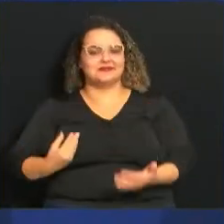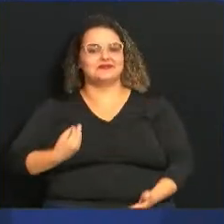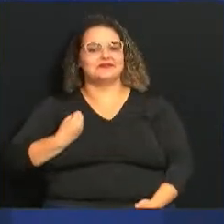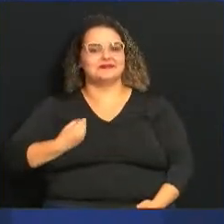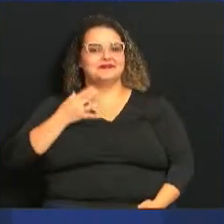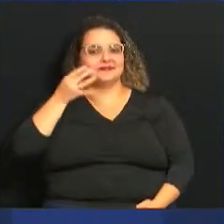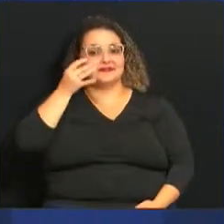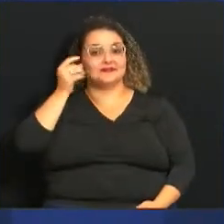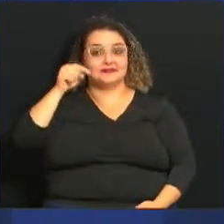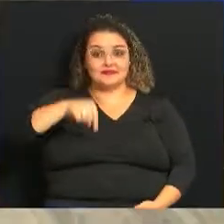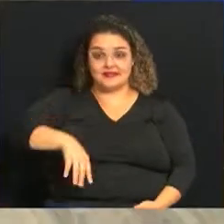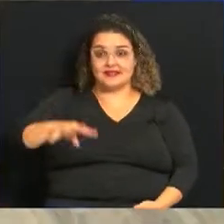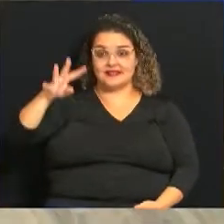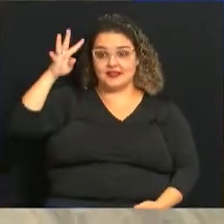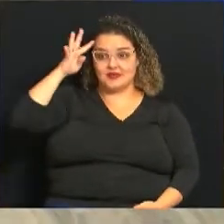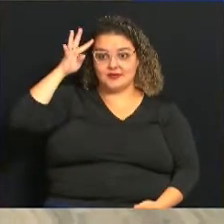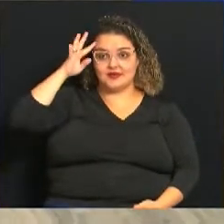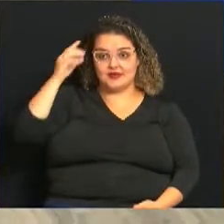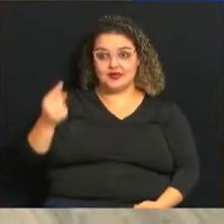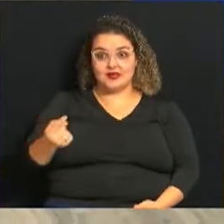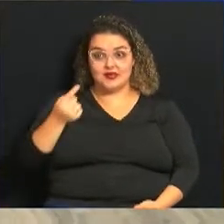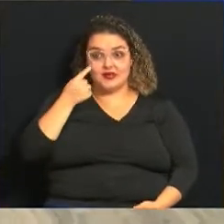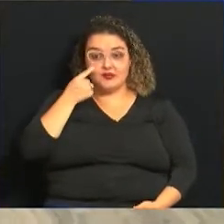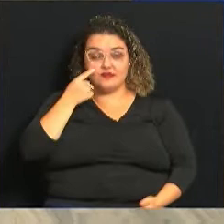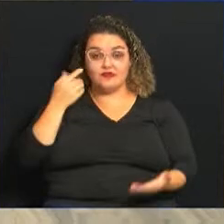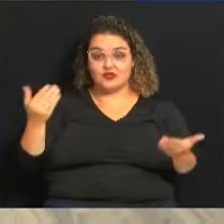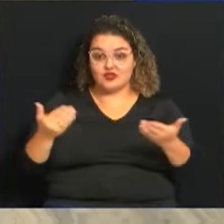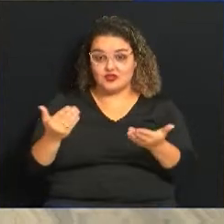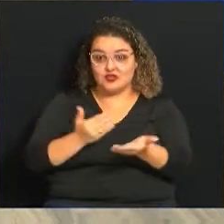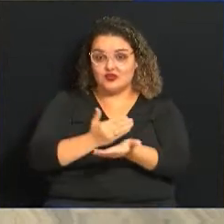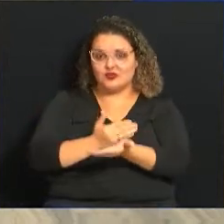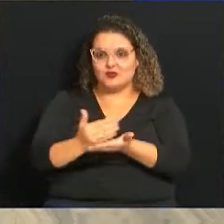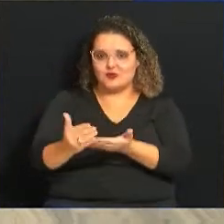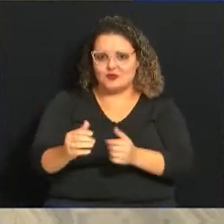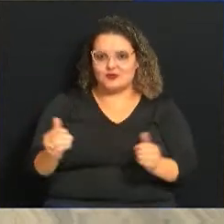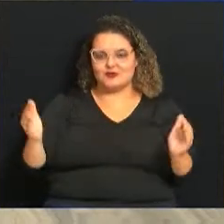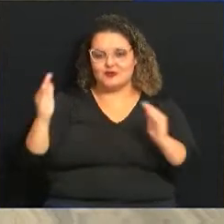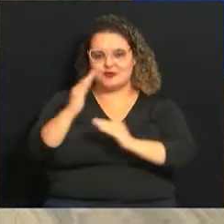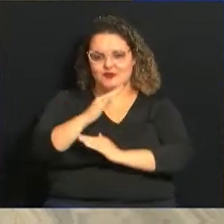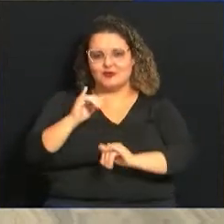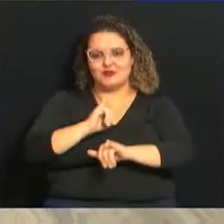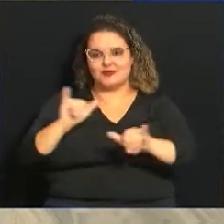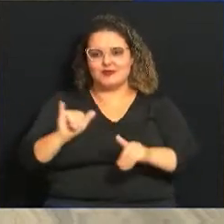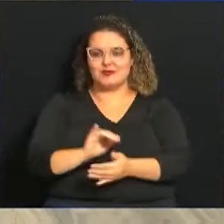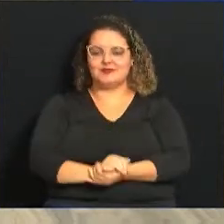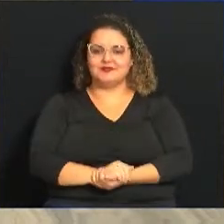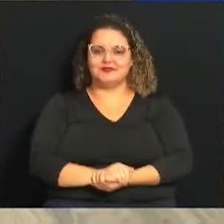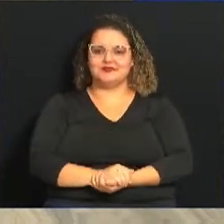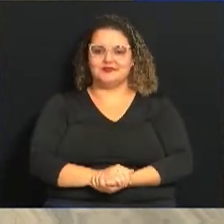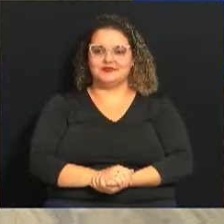vivo nesta quarta-feira. Confira a partir de agora os destaques de hoje.